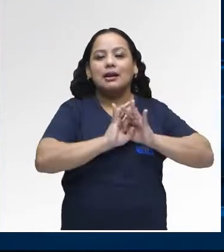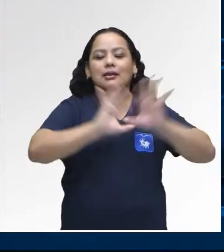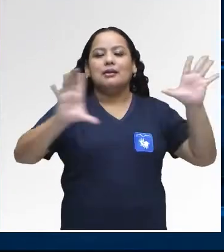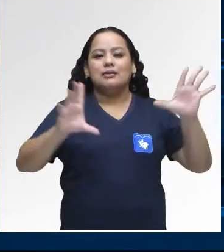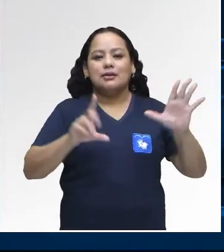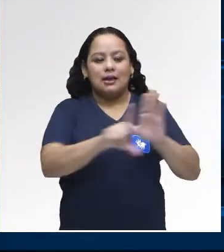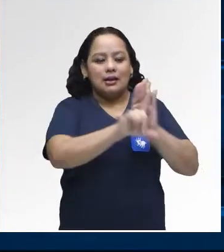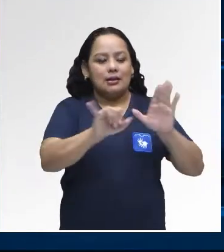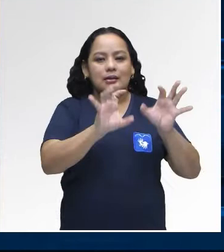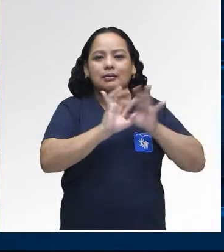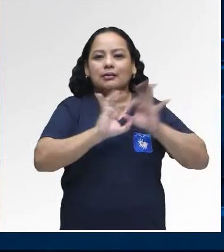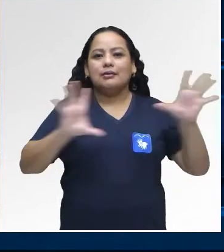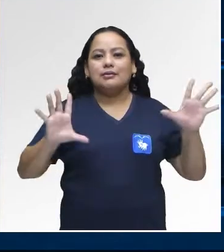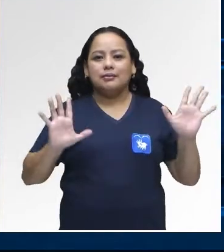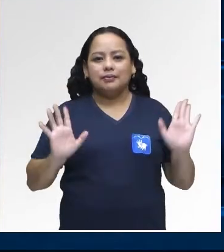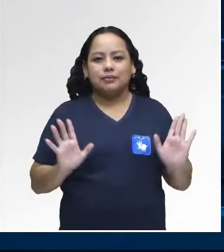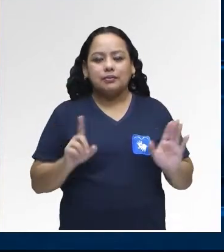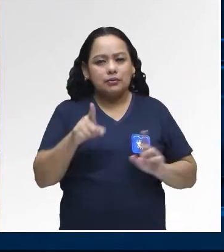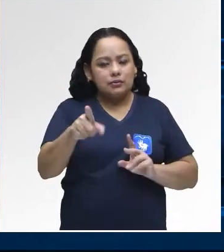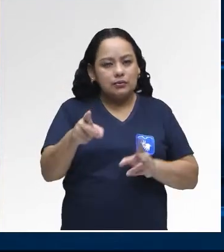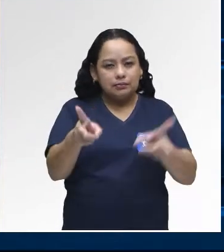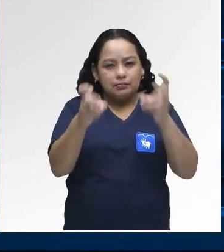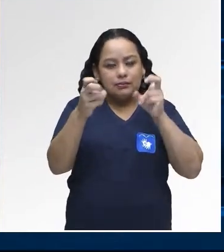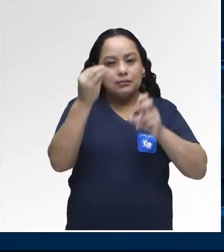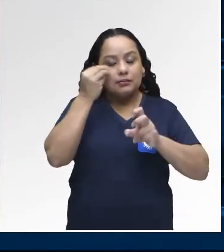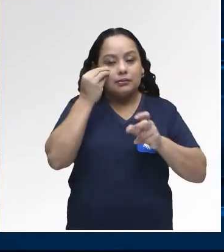permitidas, né? Como vocês podem observar,